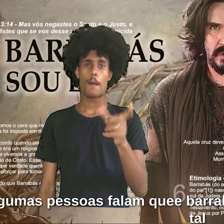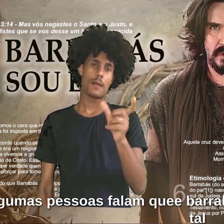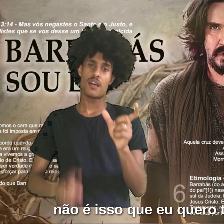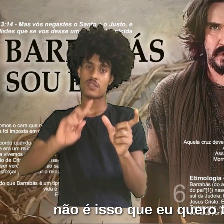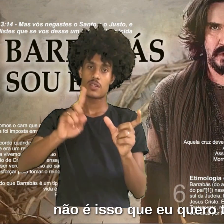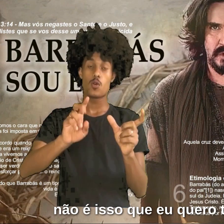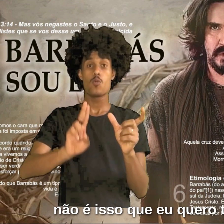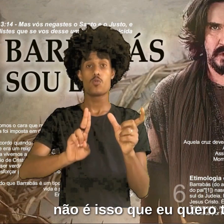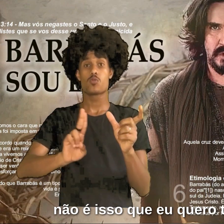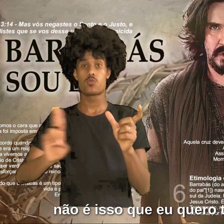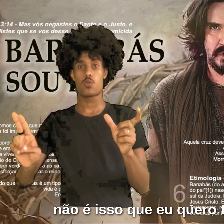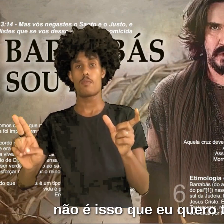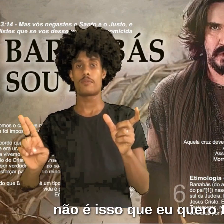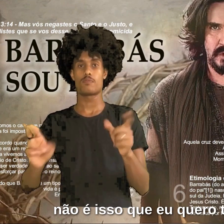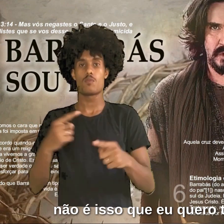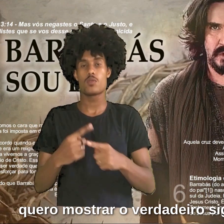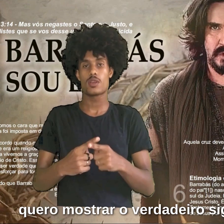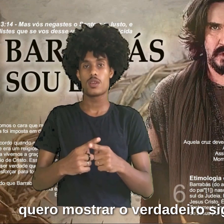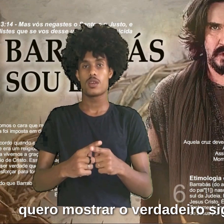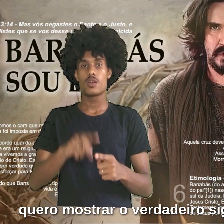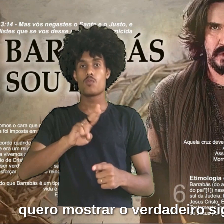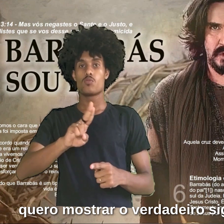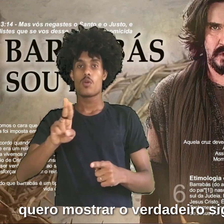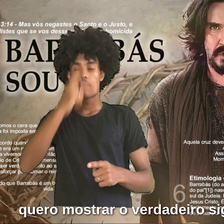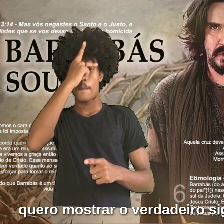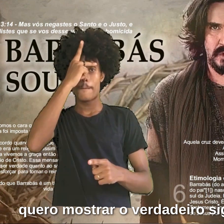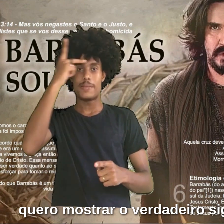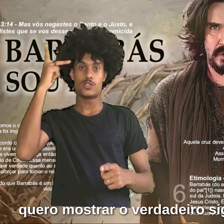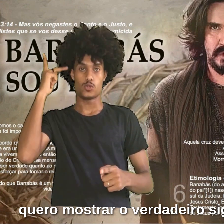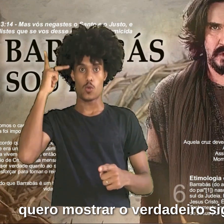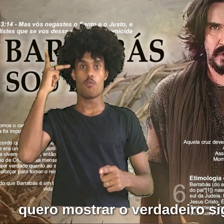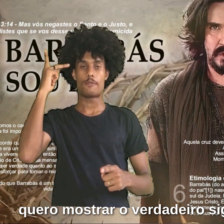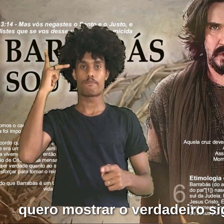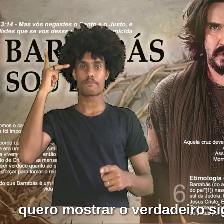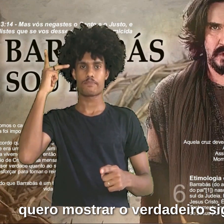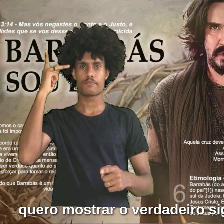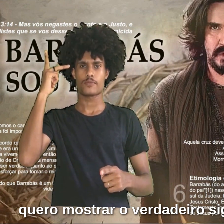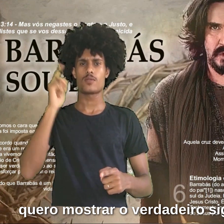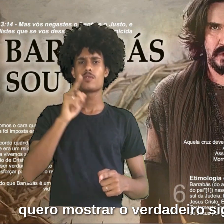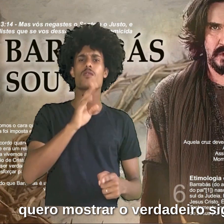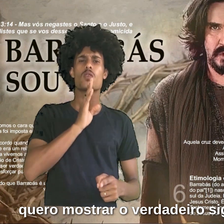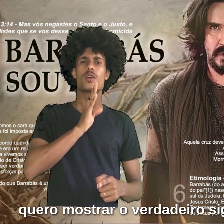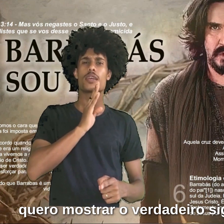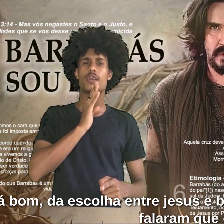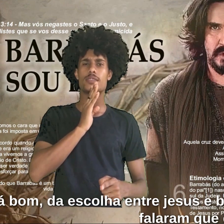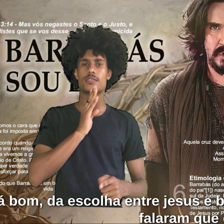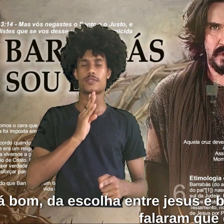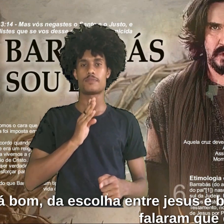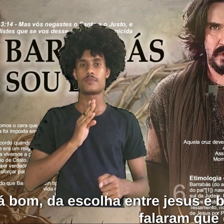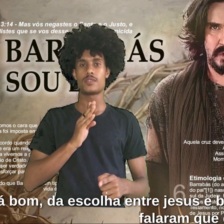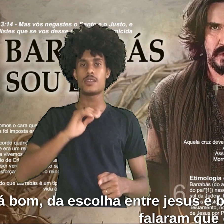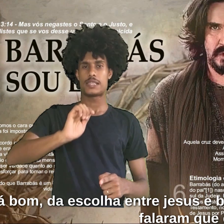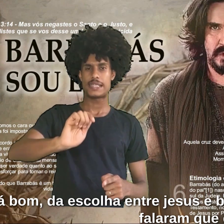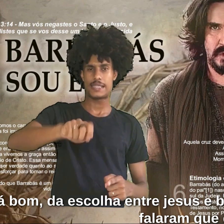tal. Não é isso que eu quero trazer para vocês. Quero mostrar o verdadeiro significado de Barrabás, tá bom? Da